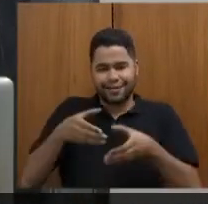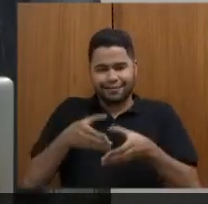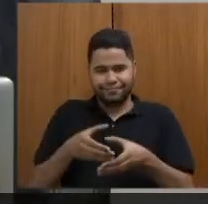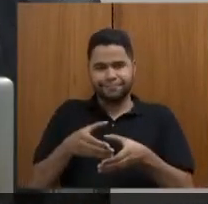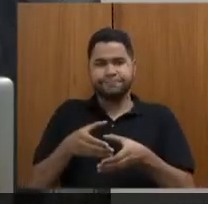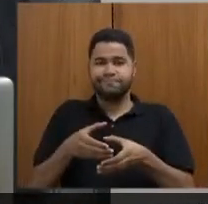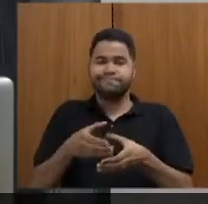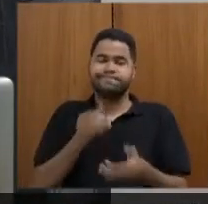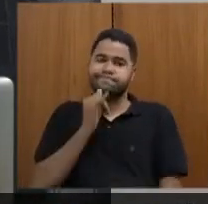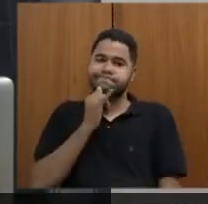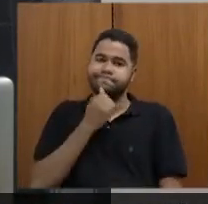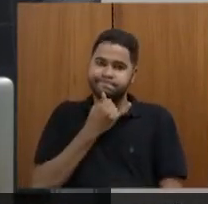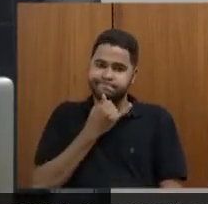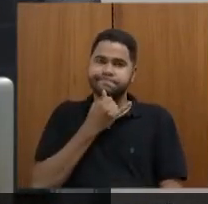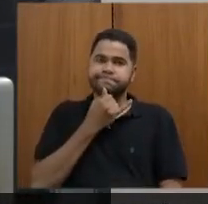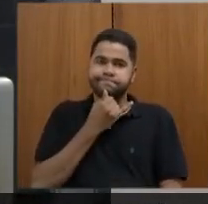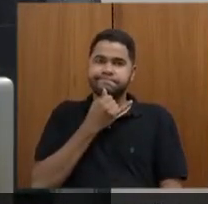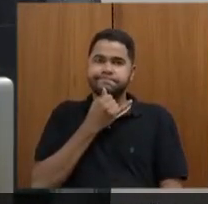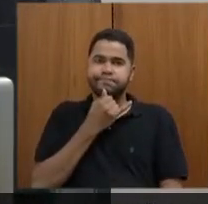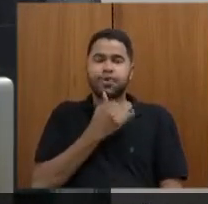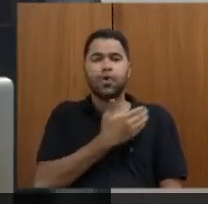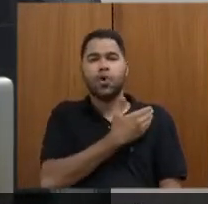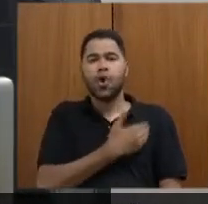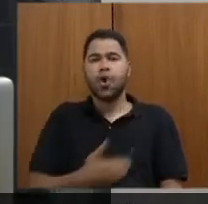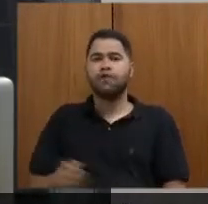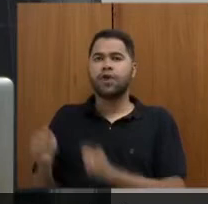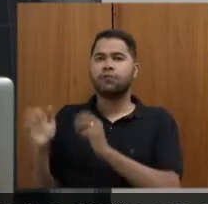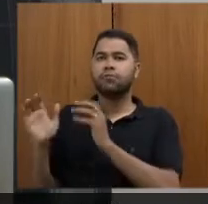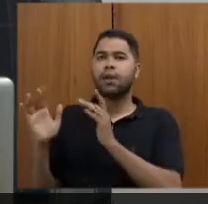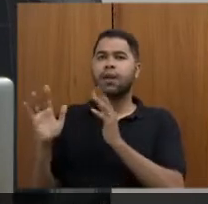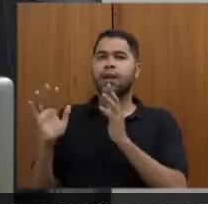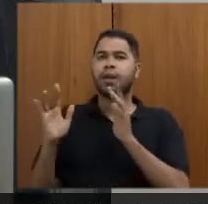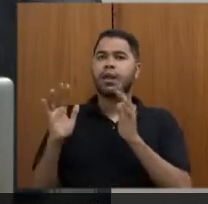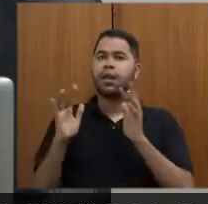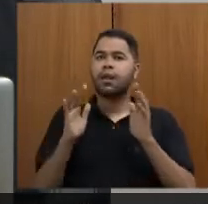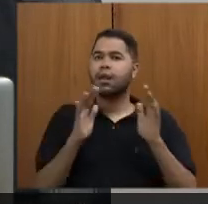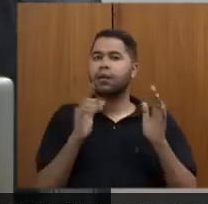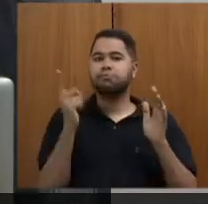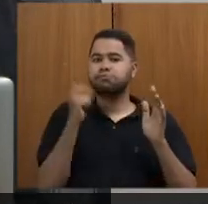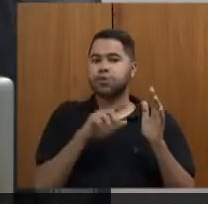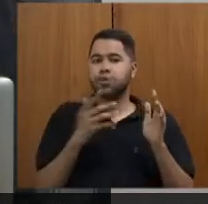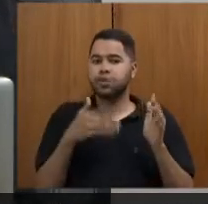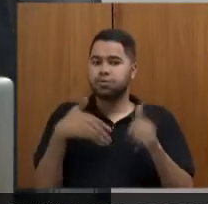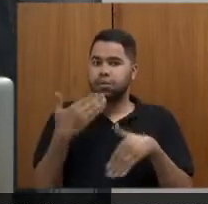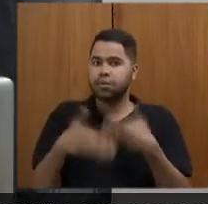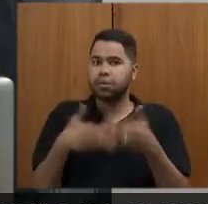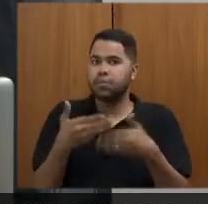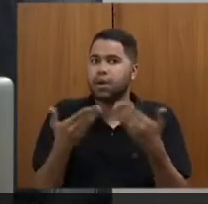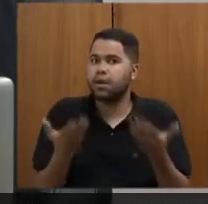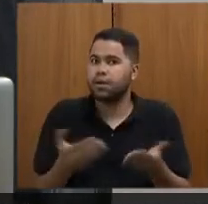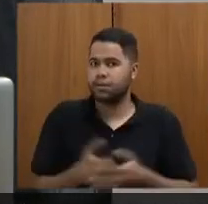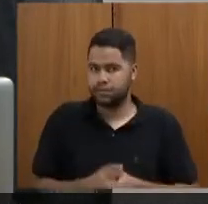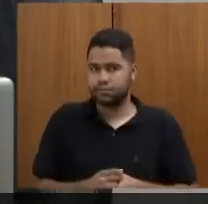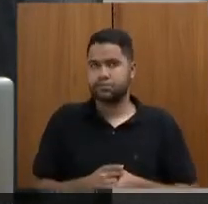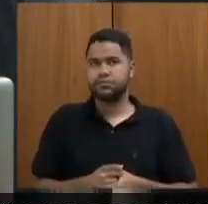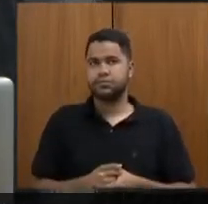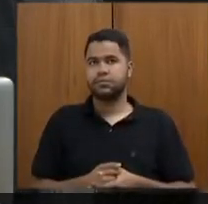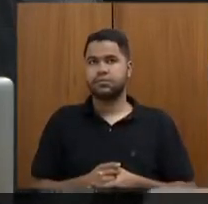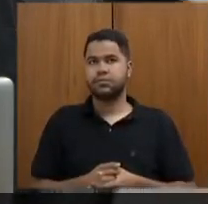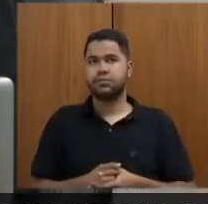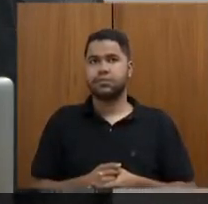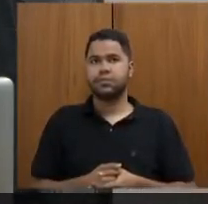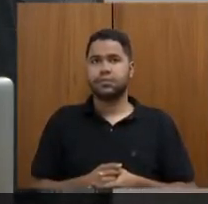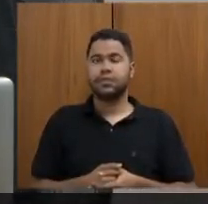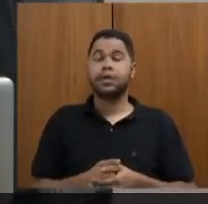e é lamentável a gente passar um governo inteiro sem conseguir dar andamento a essa questão. Porque tem algumas questões,